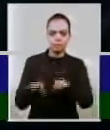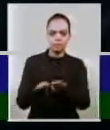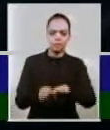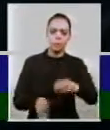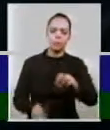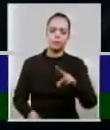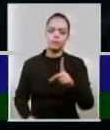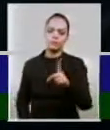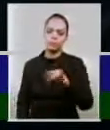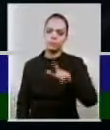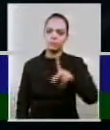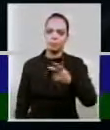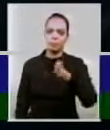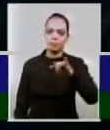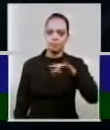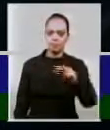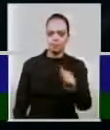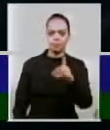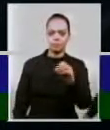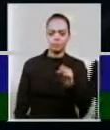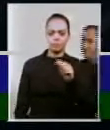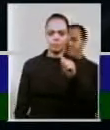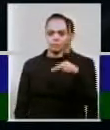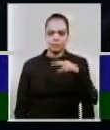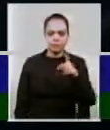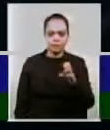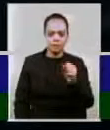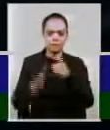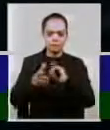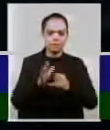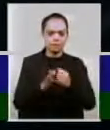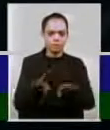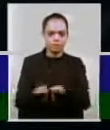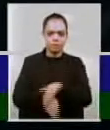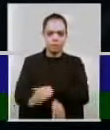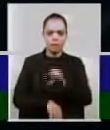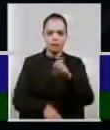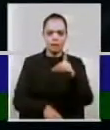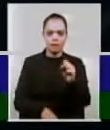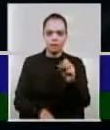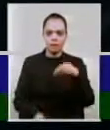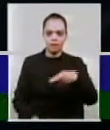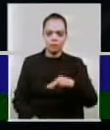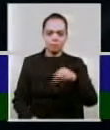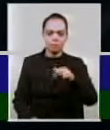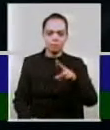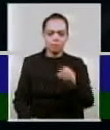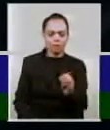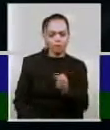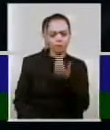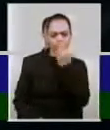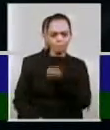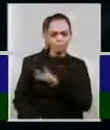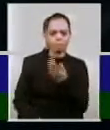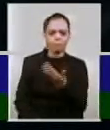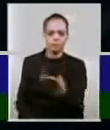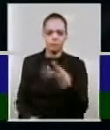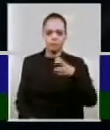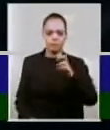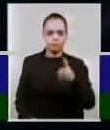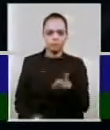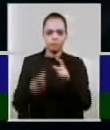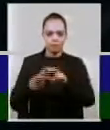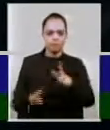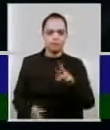Cordilheira dos Andes, esquina com a rua Sueli, bairro São Jorge, na rua Edson Mauro Strack, número 456, bairro